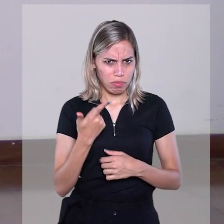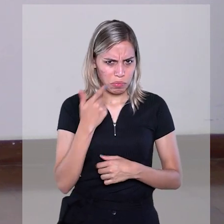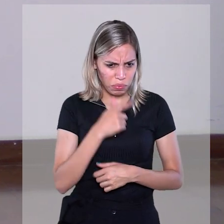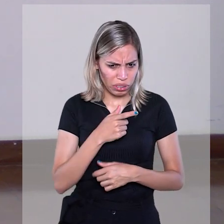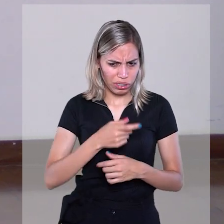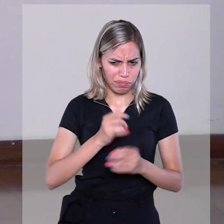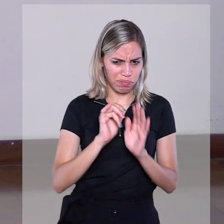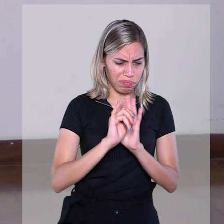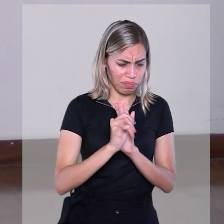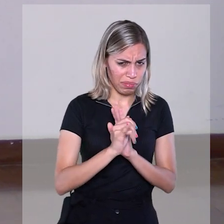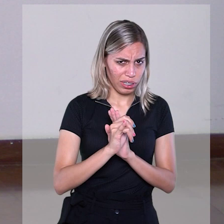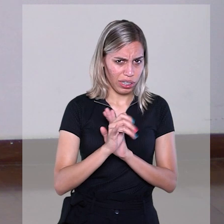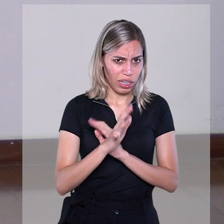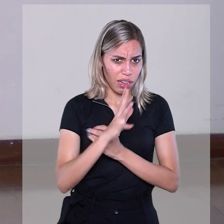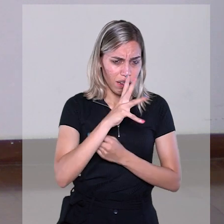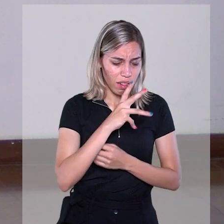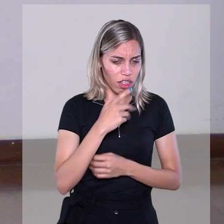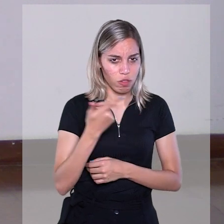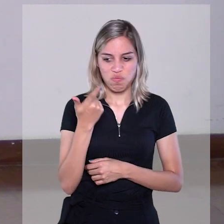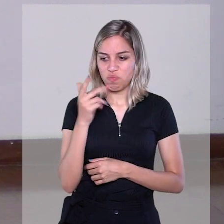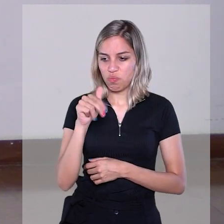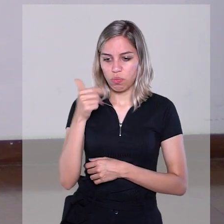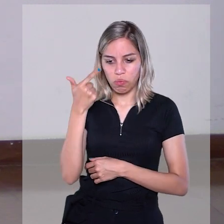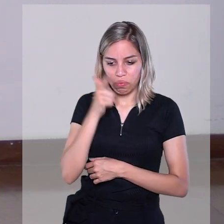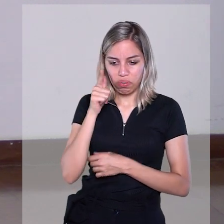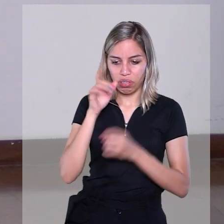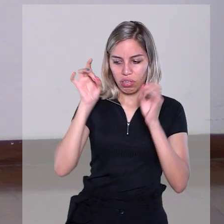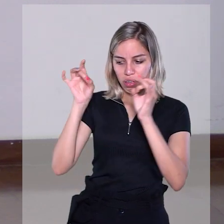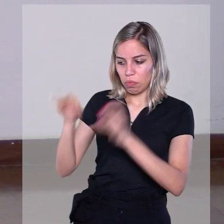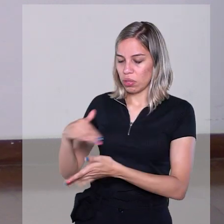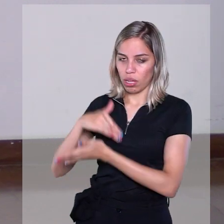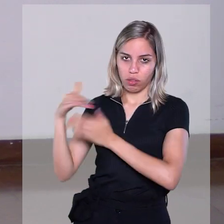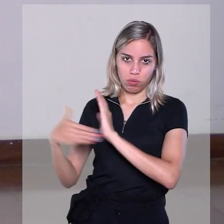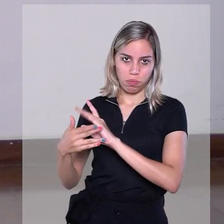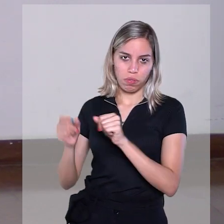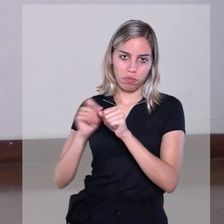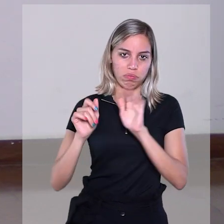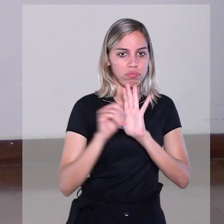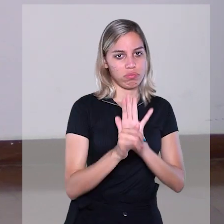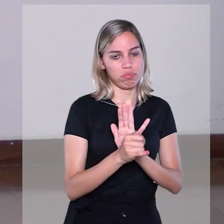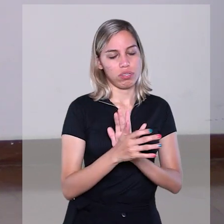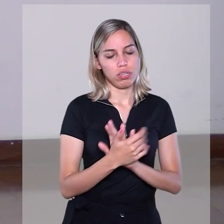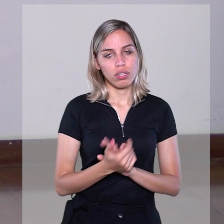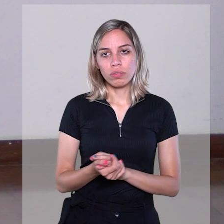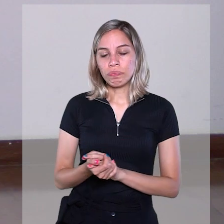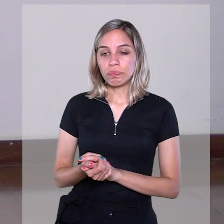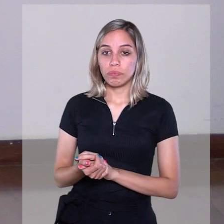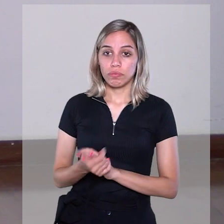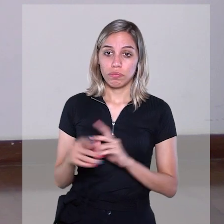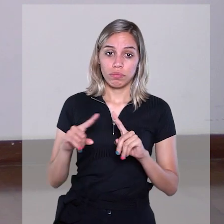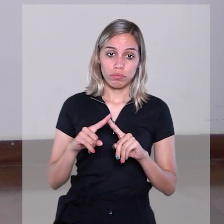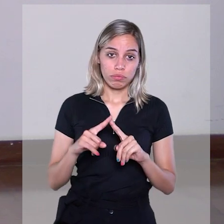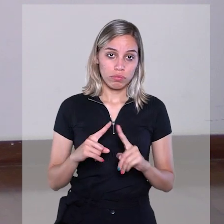às voltas com a escrita. Então, o que estamos observando agora é que, tanto quanto